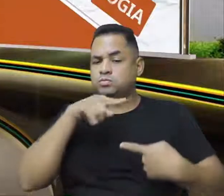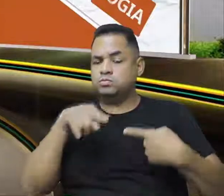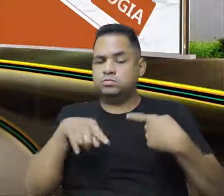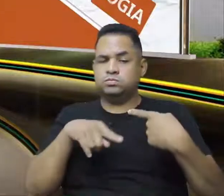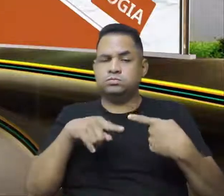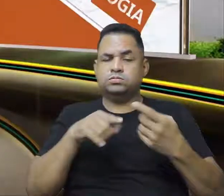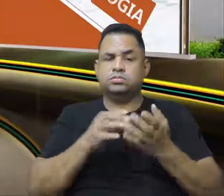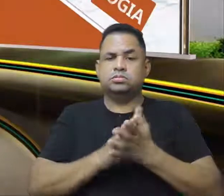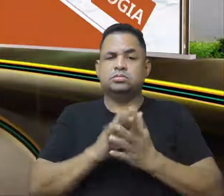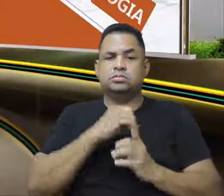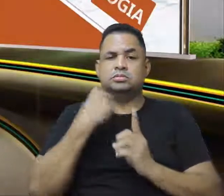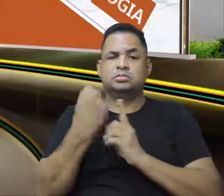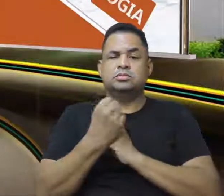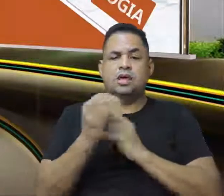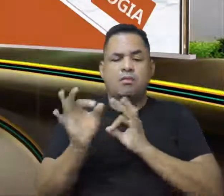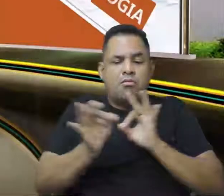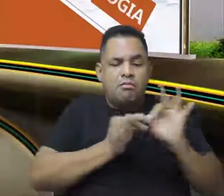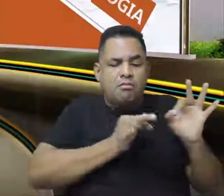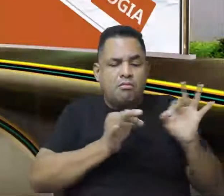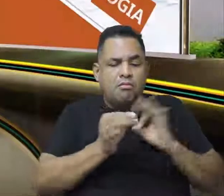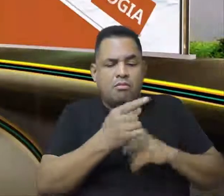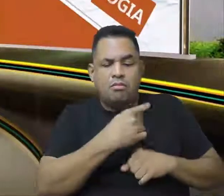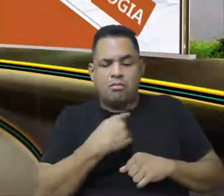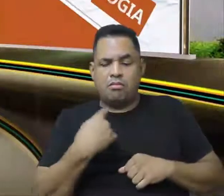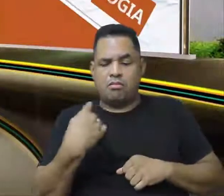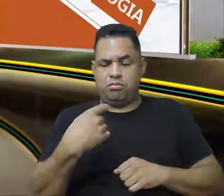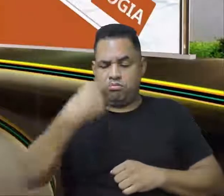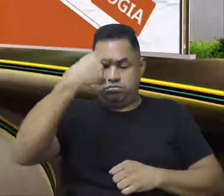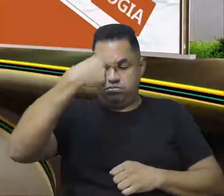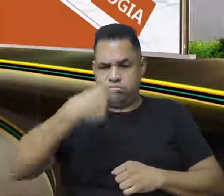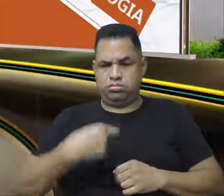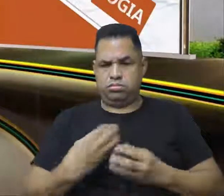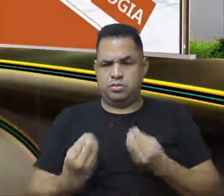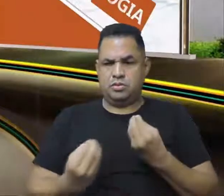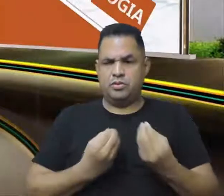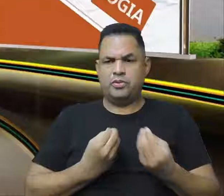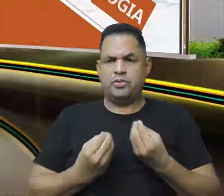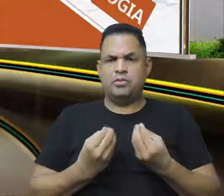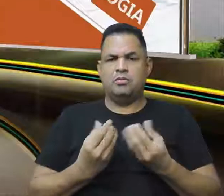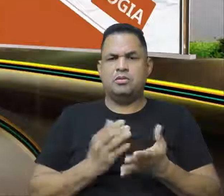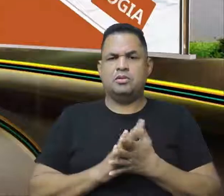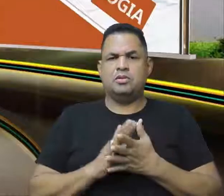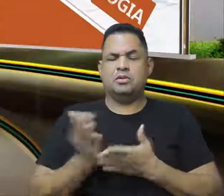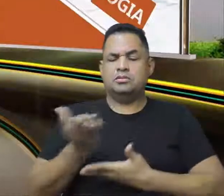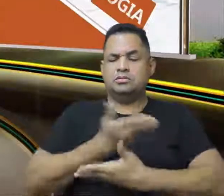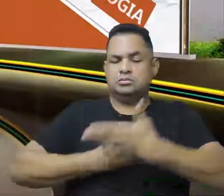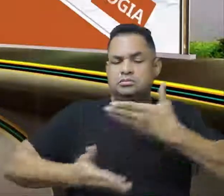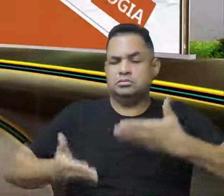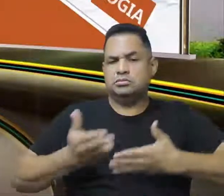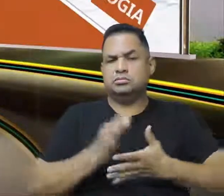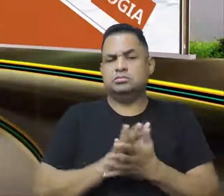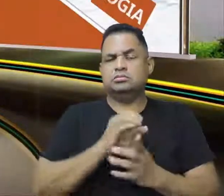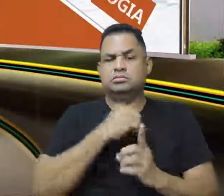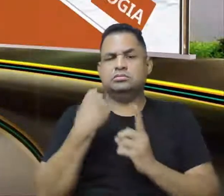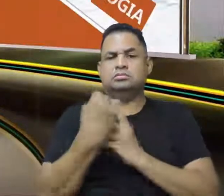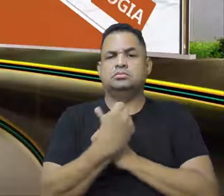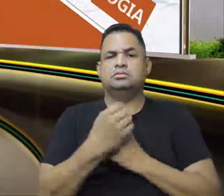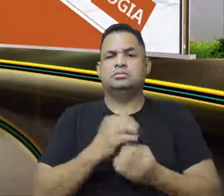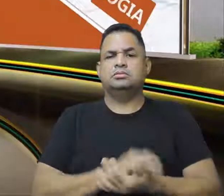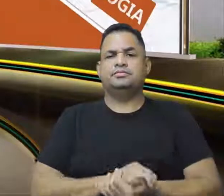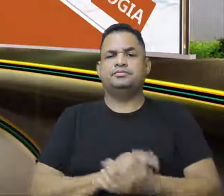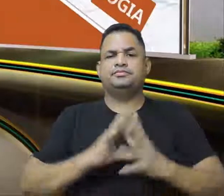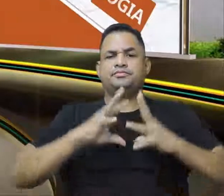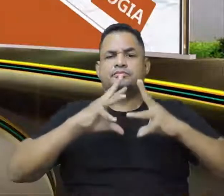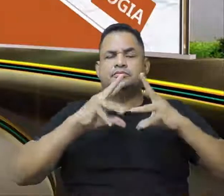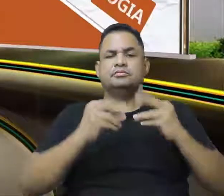vai moldando a nossa personalidade e o modo como a gente se relaciona com o todo, com a sociedade como um todo.